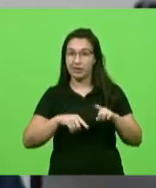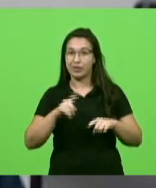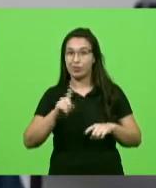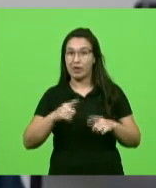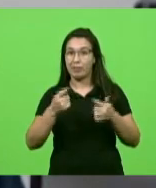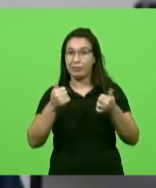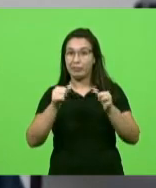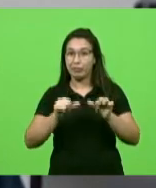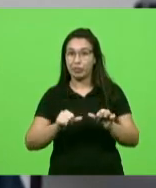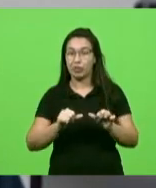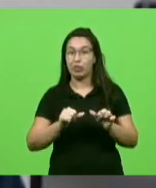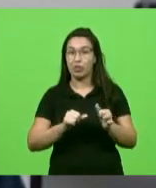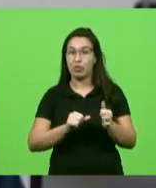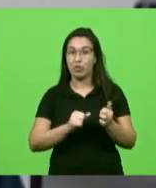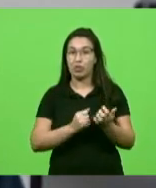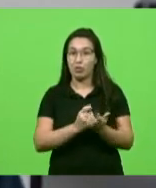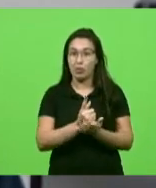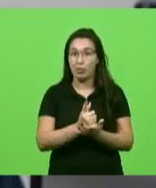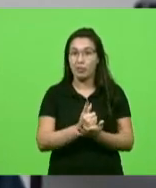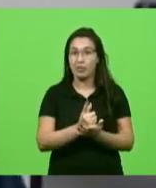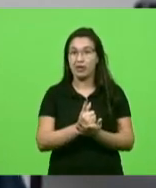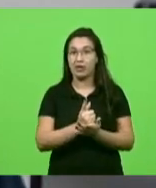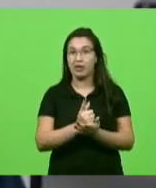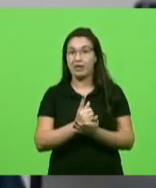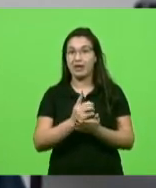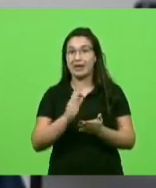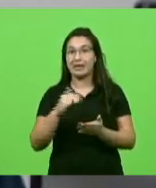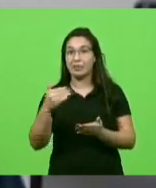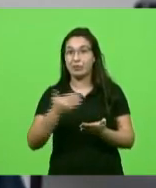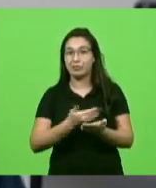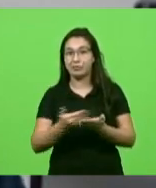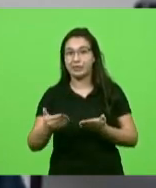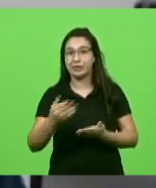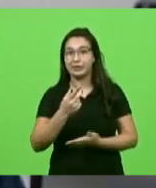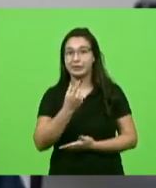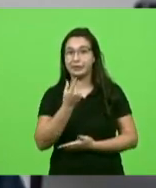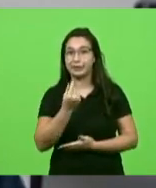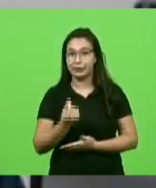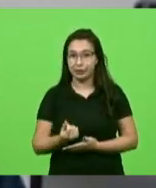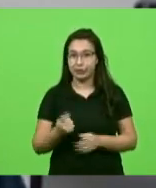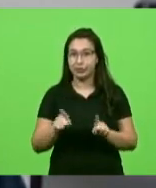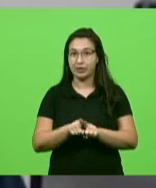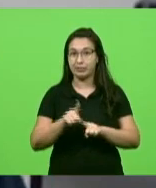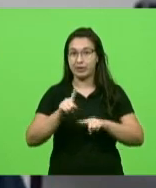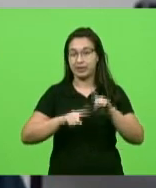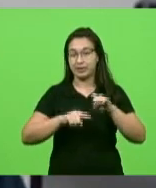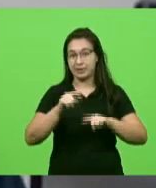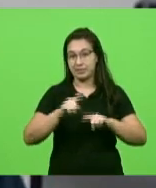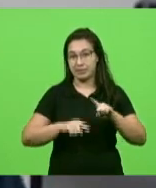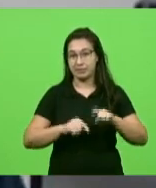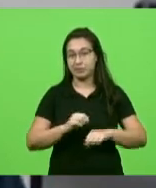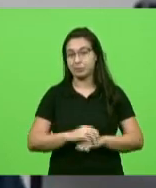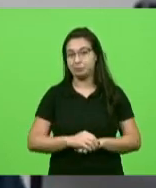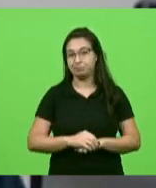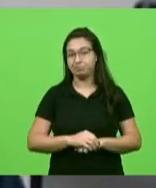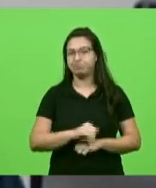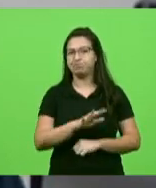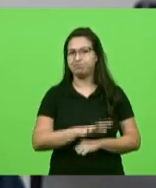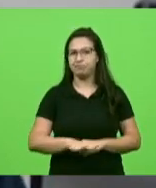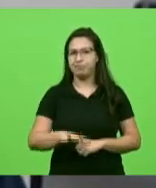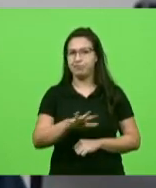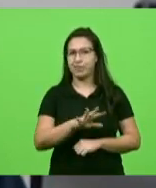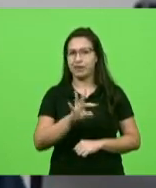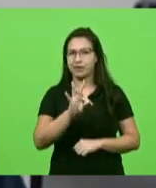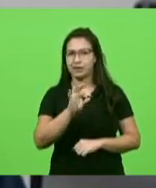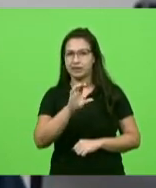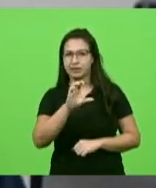antecipado e ficar sem equipamento e sem dinheiro também afirmou o secretário e ao Governador e área técnica no